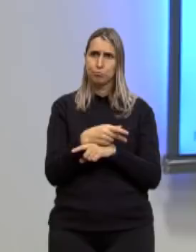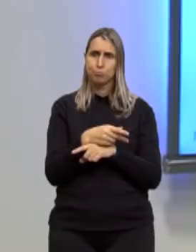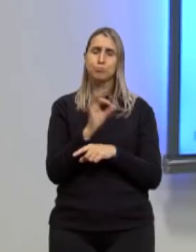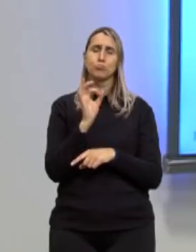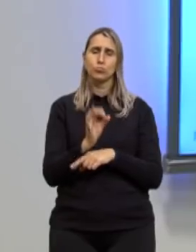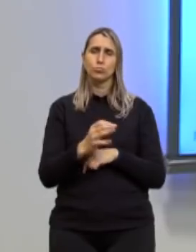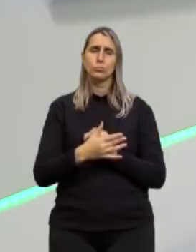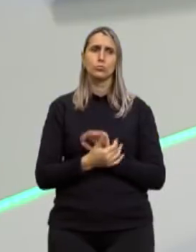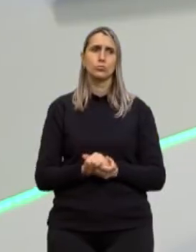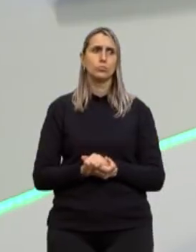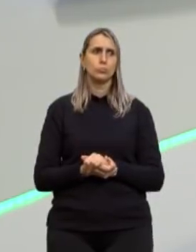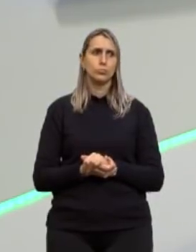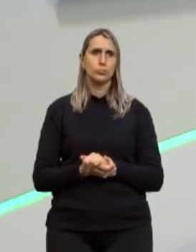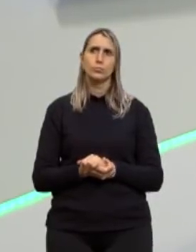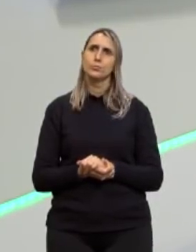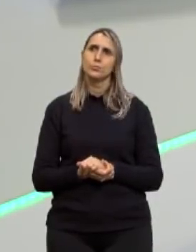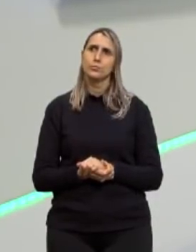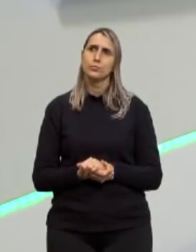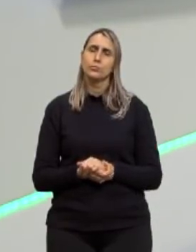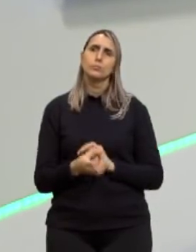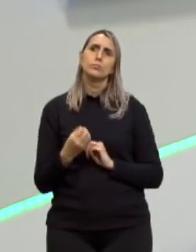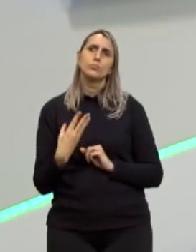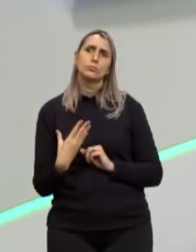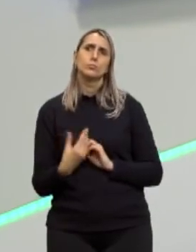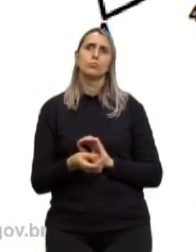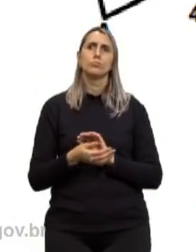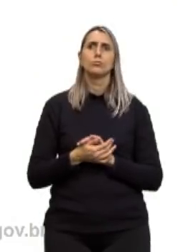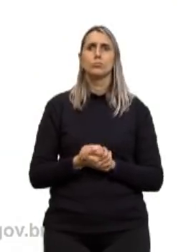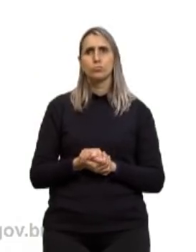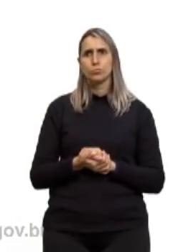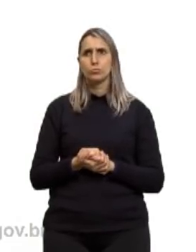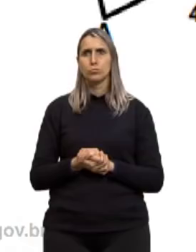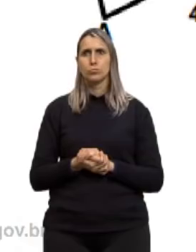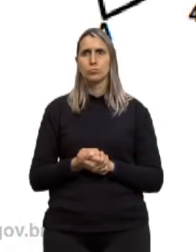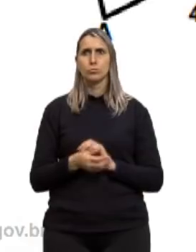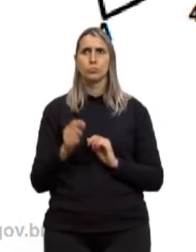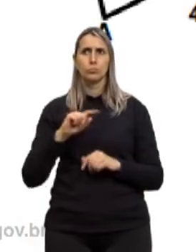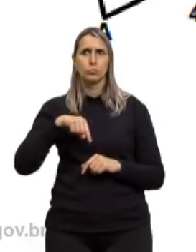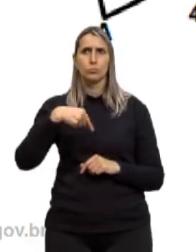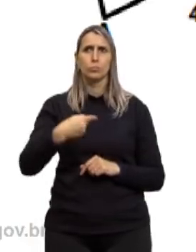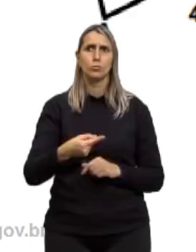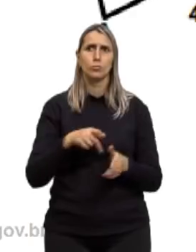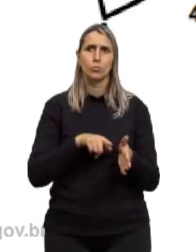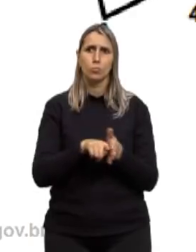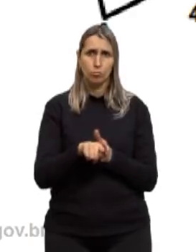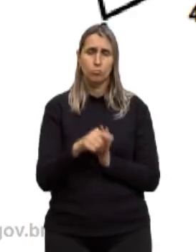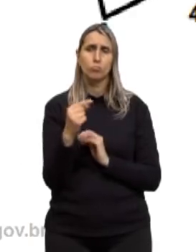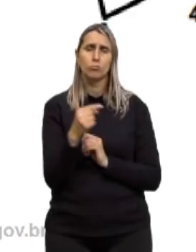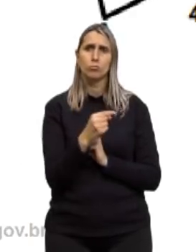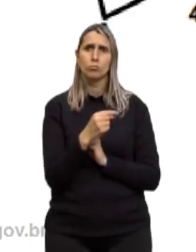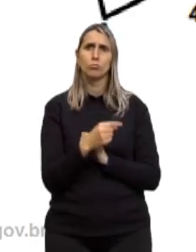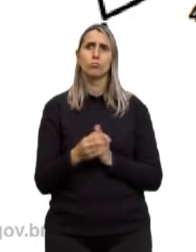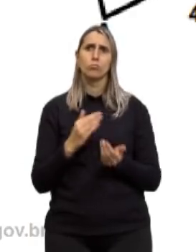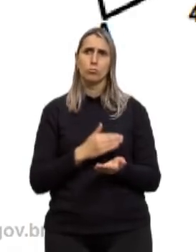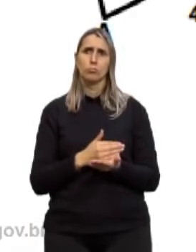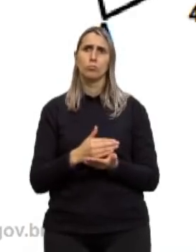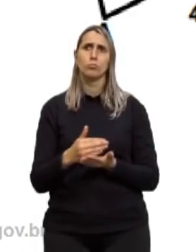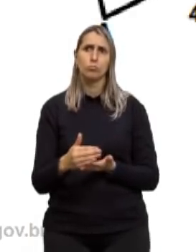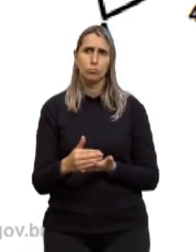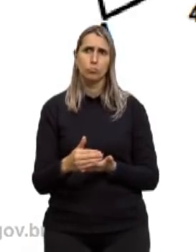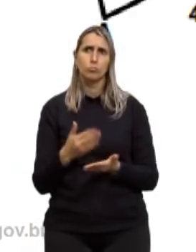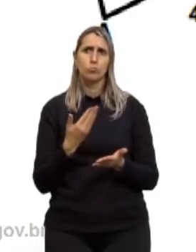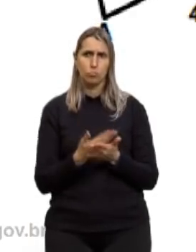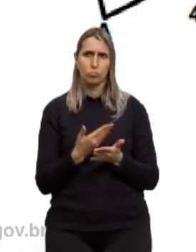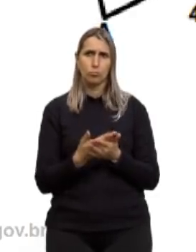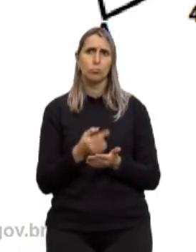certo bom e essa próxima questão aqui eu vou começar a nossa